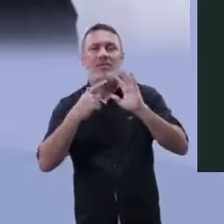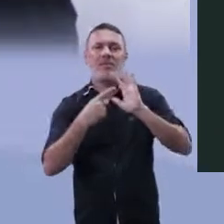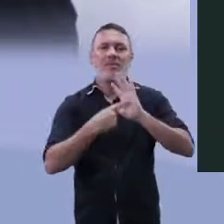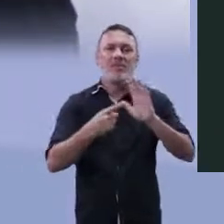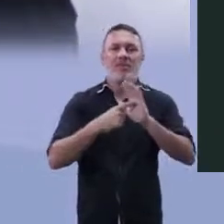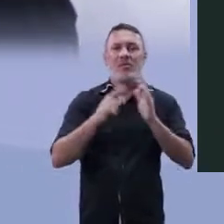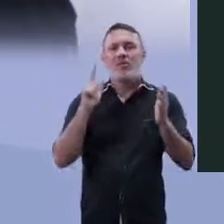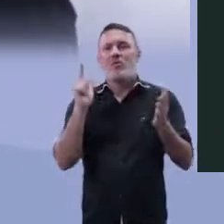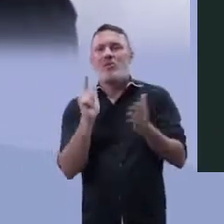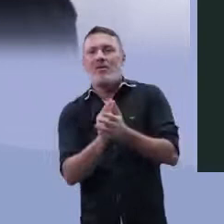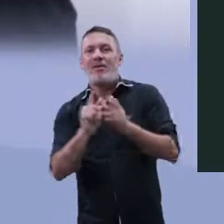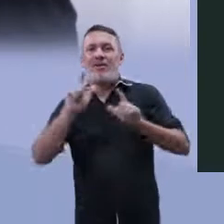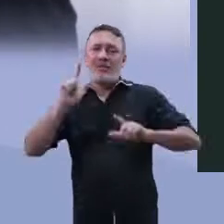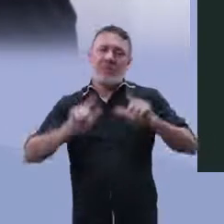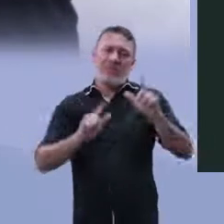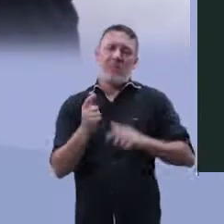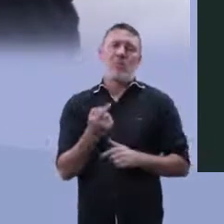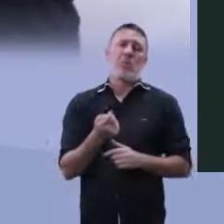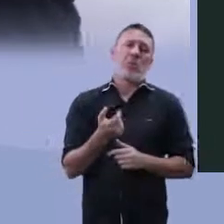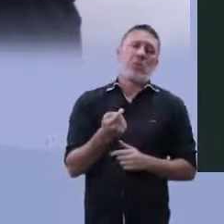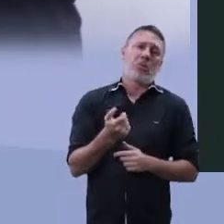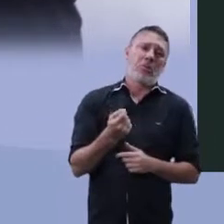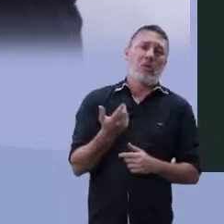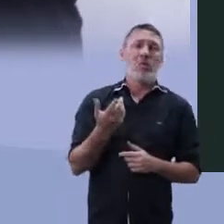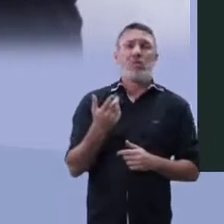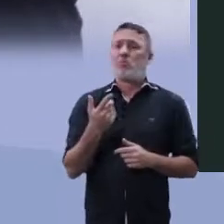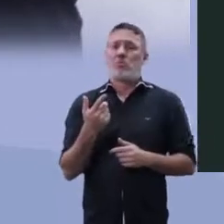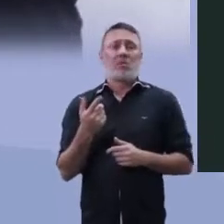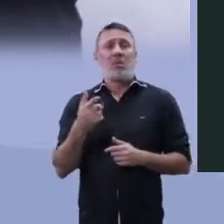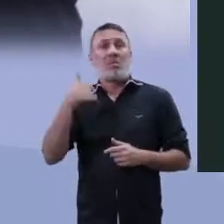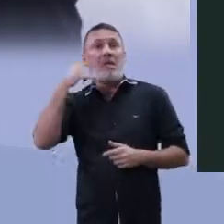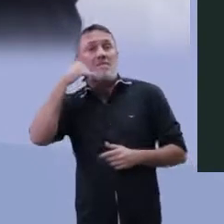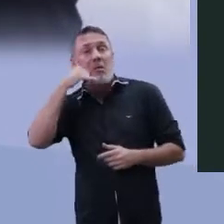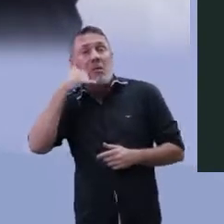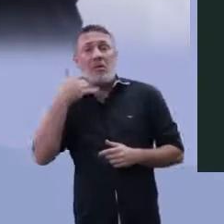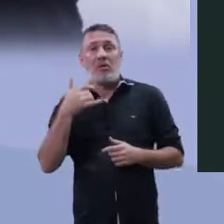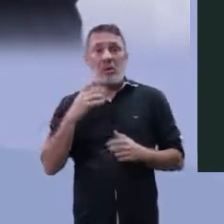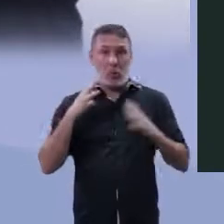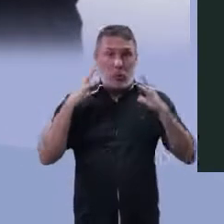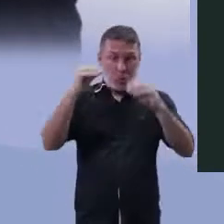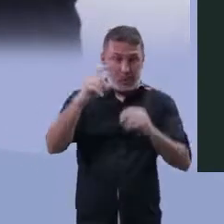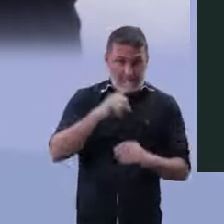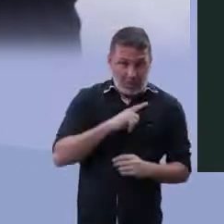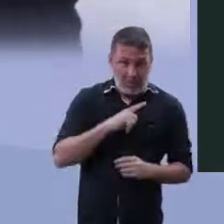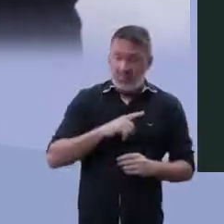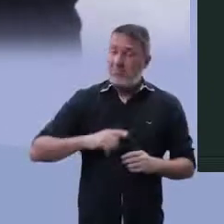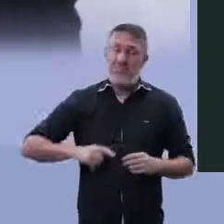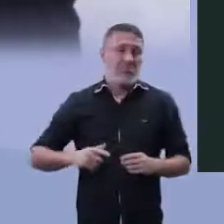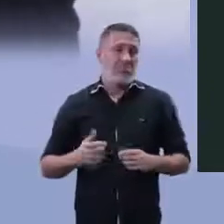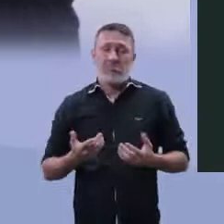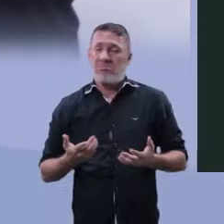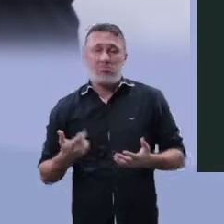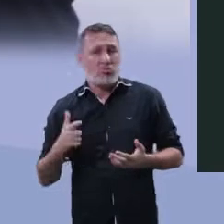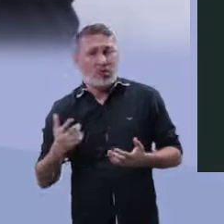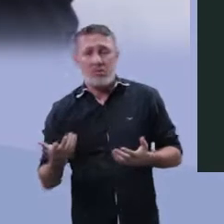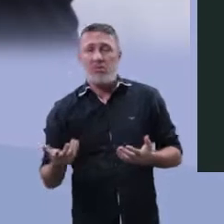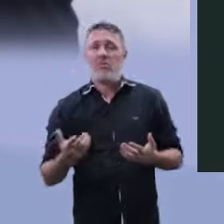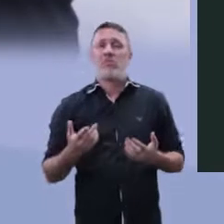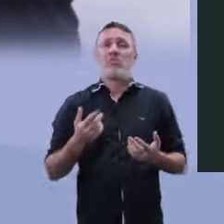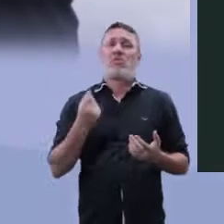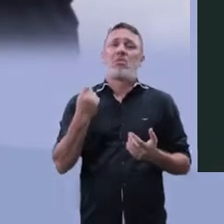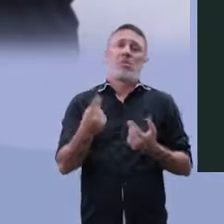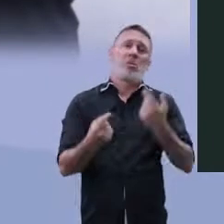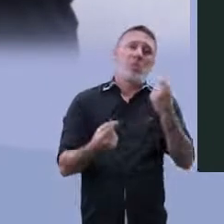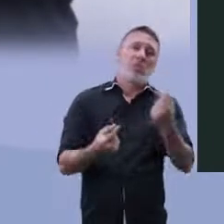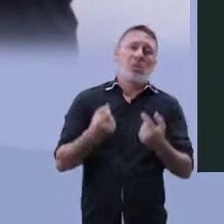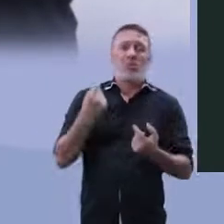ainda cujos meios de comunicação são escassos, né? Tudo bem, você tem um telefone, mas o